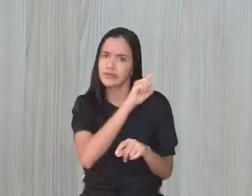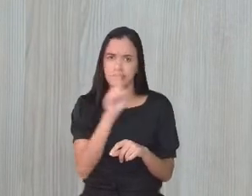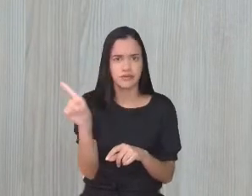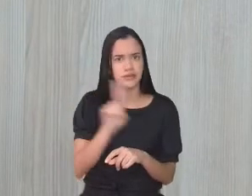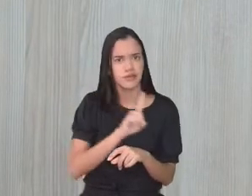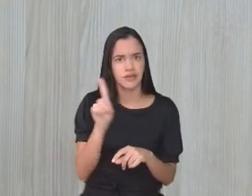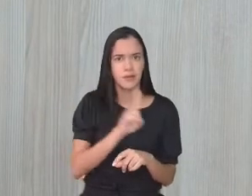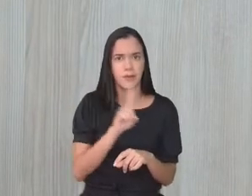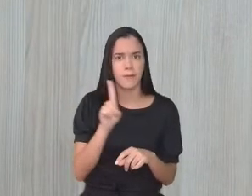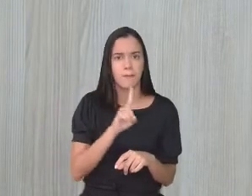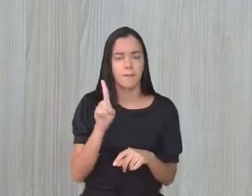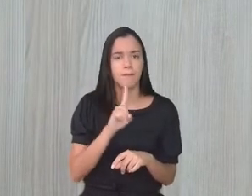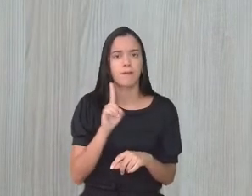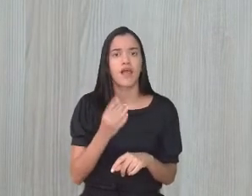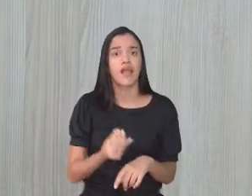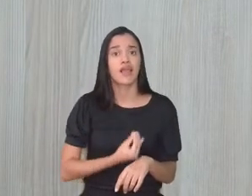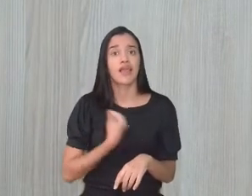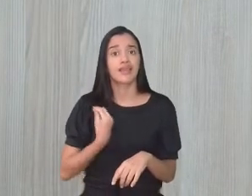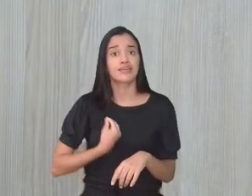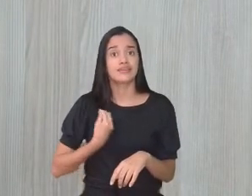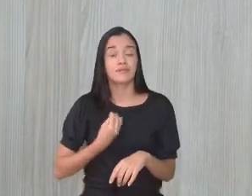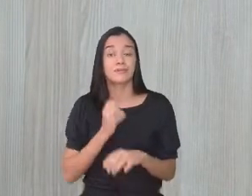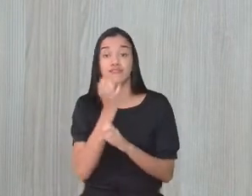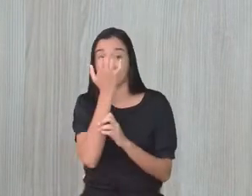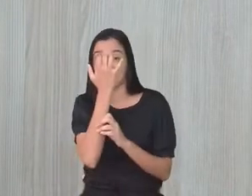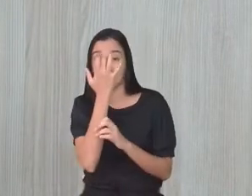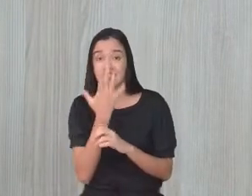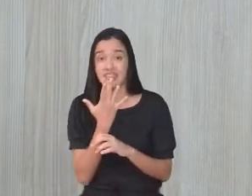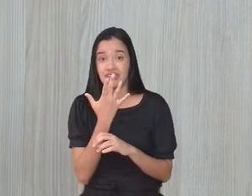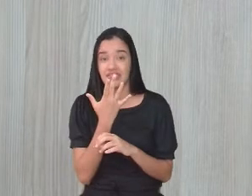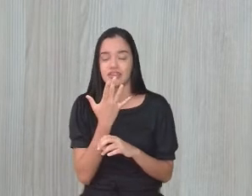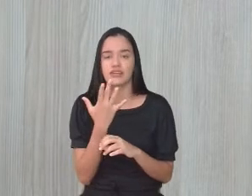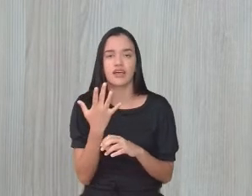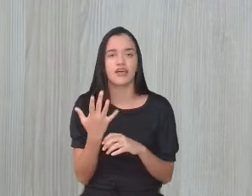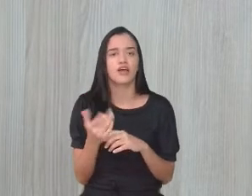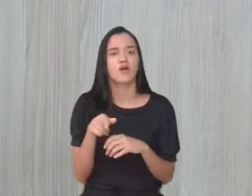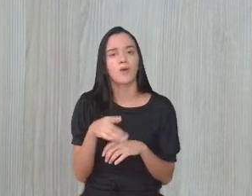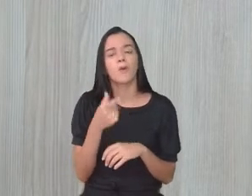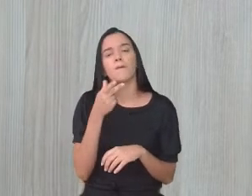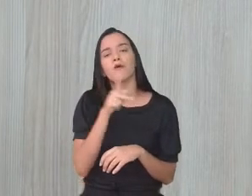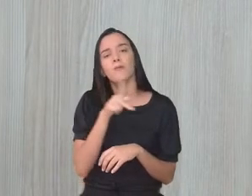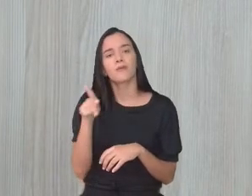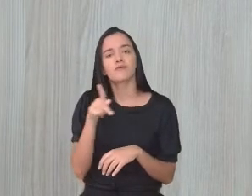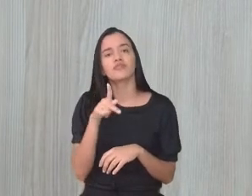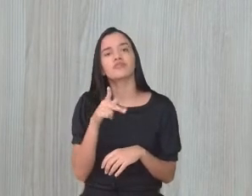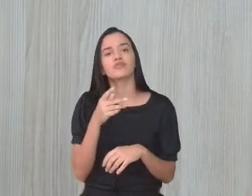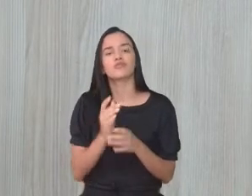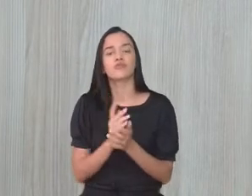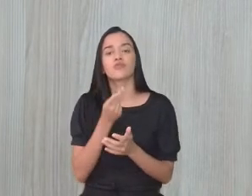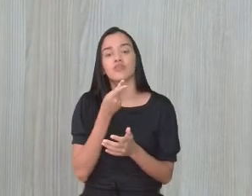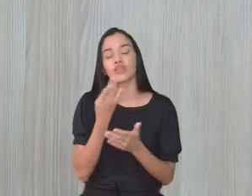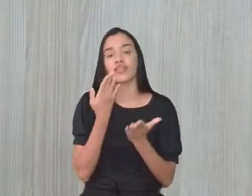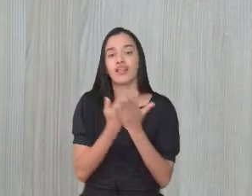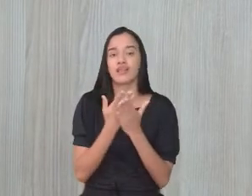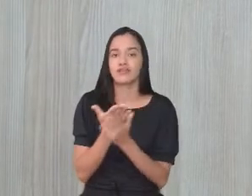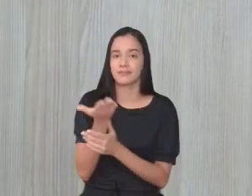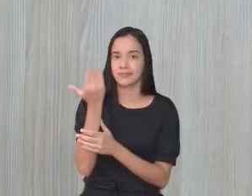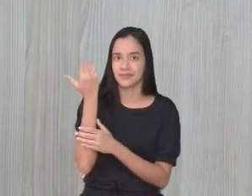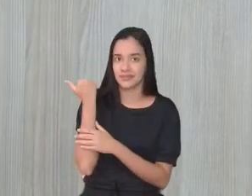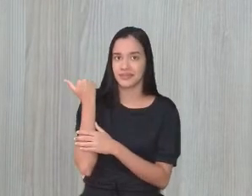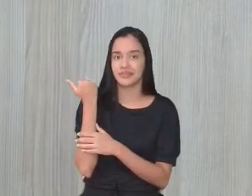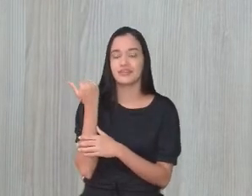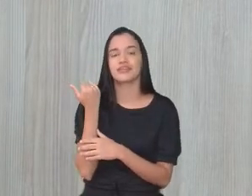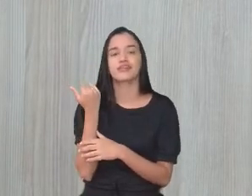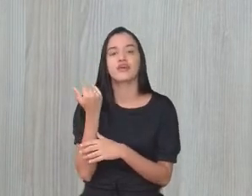não. Aquilo ali existe para facilitar, como o Pedro falou na aula anterior. Se você não assistiu,